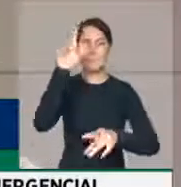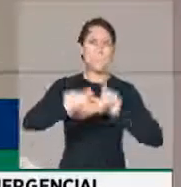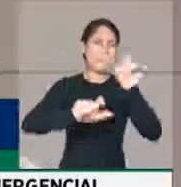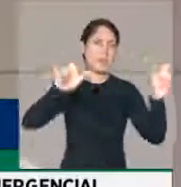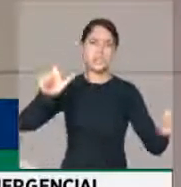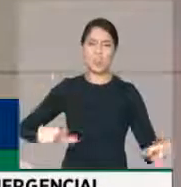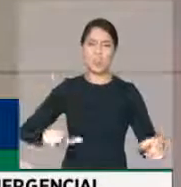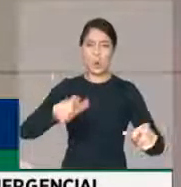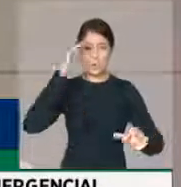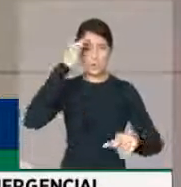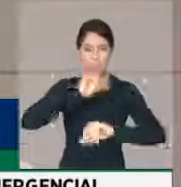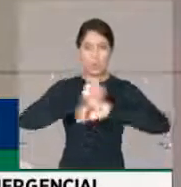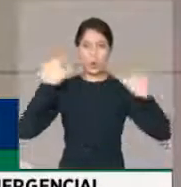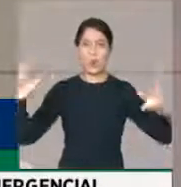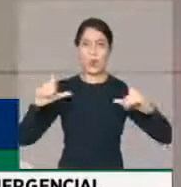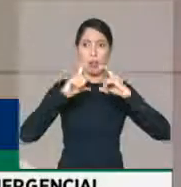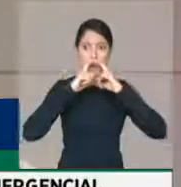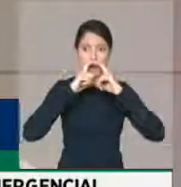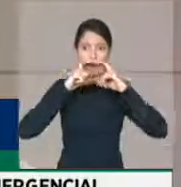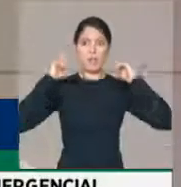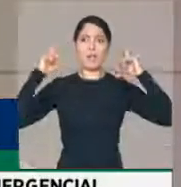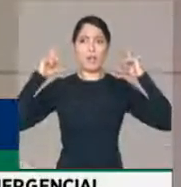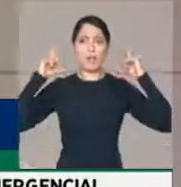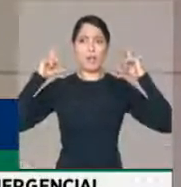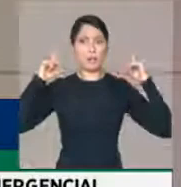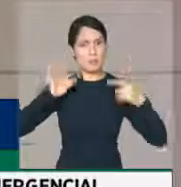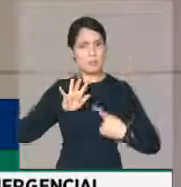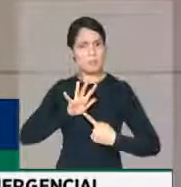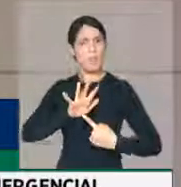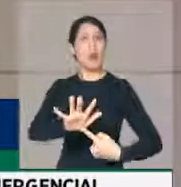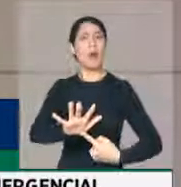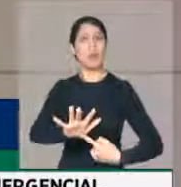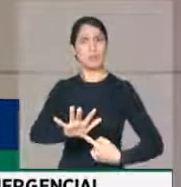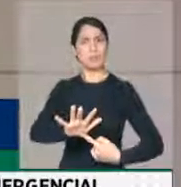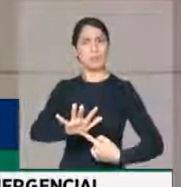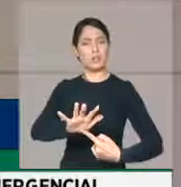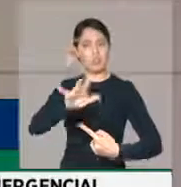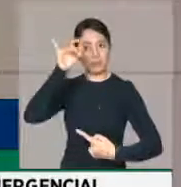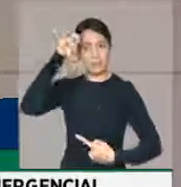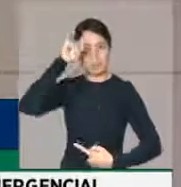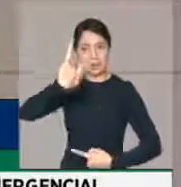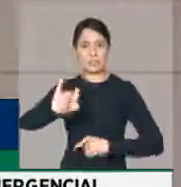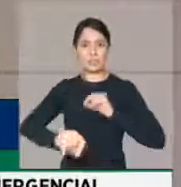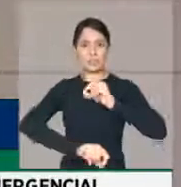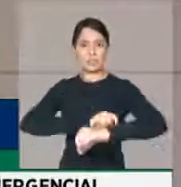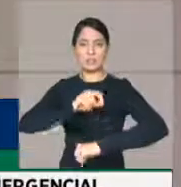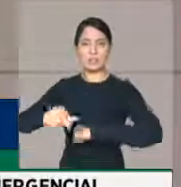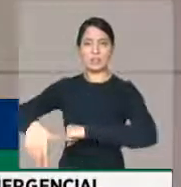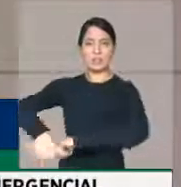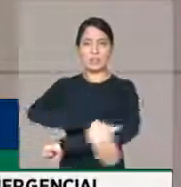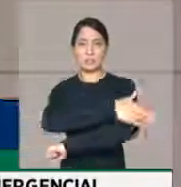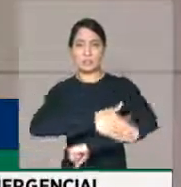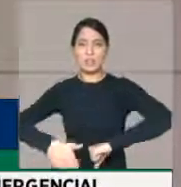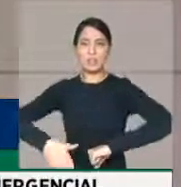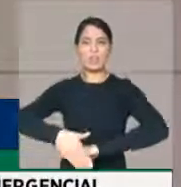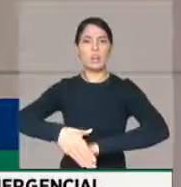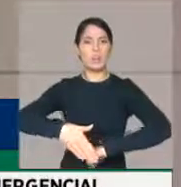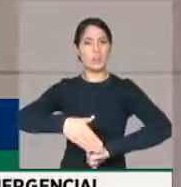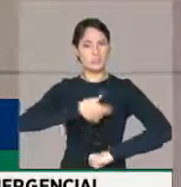que, com máscaras e de outras formas, devem se manifestar para evitar que pareça que as ruas estão com o governo. Não